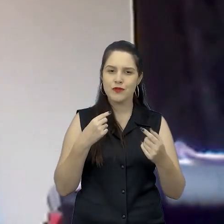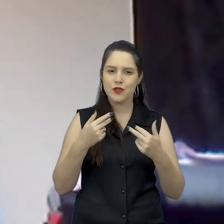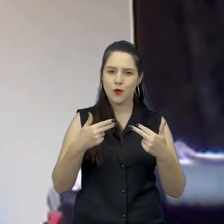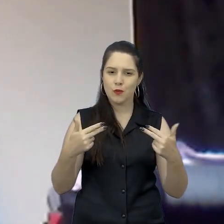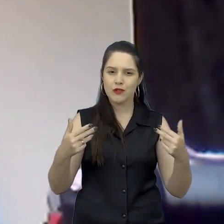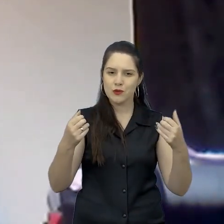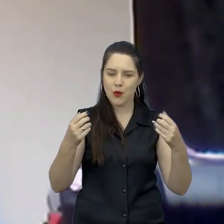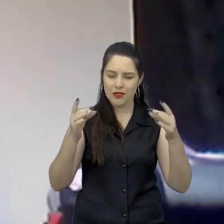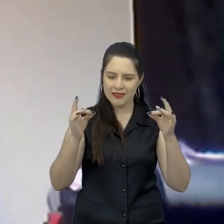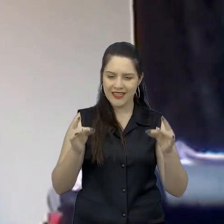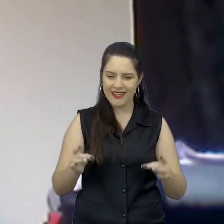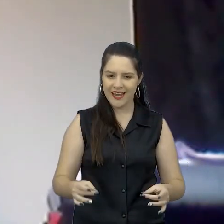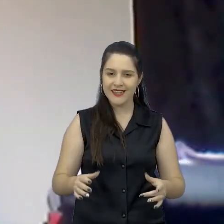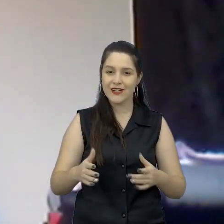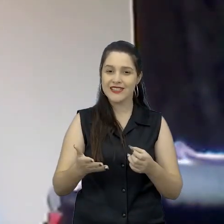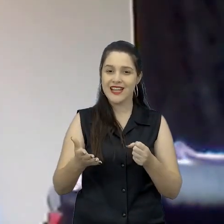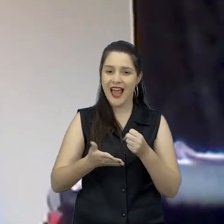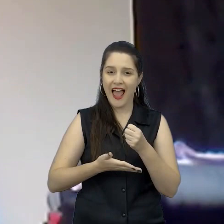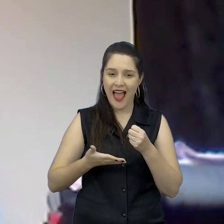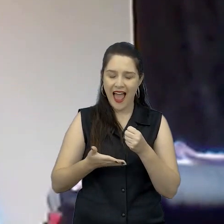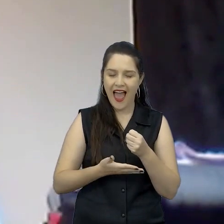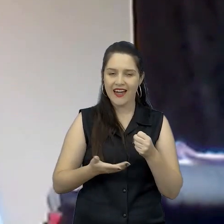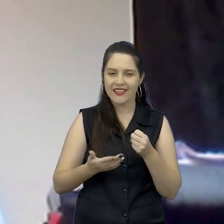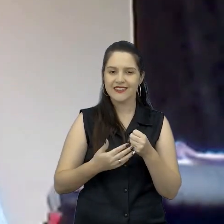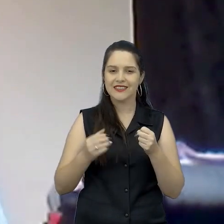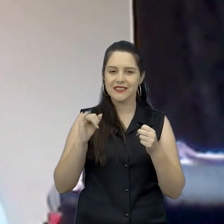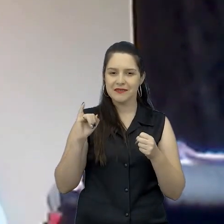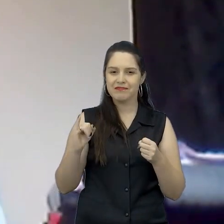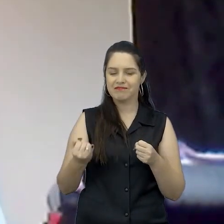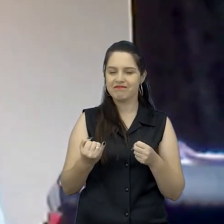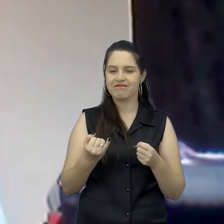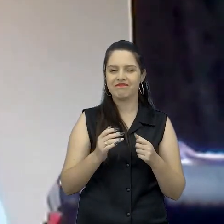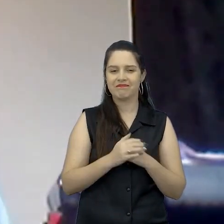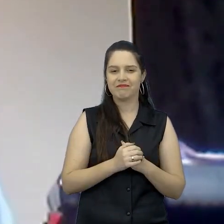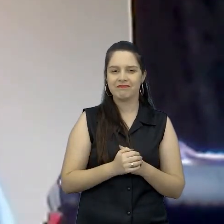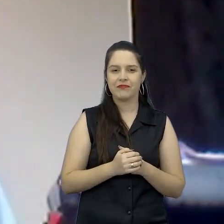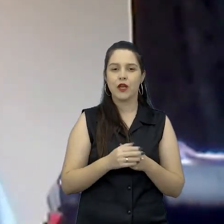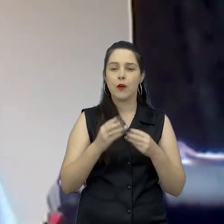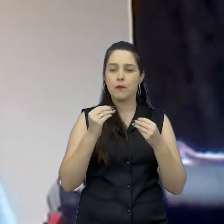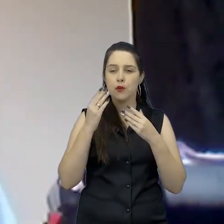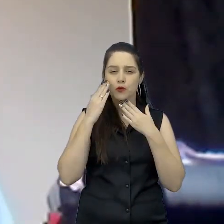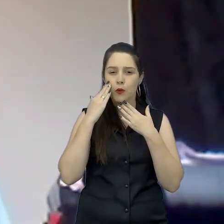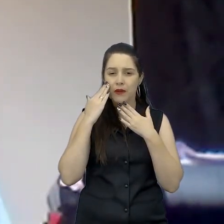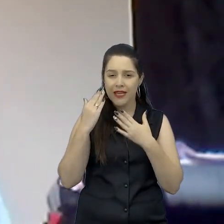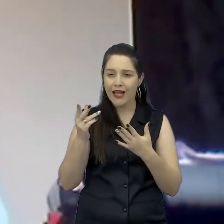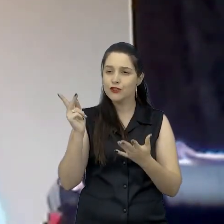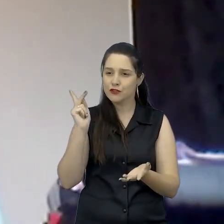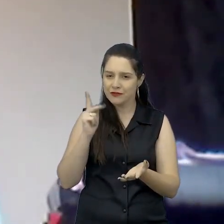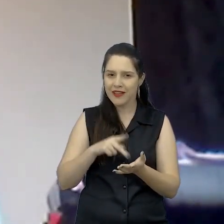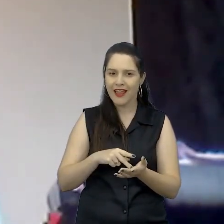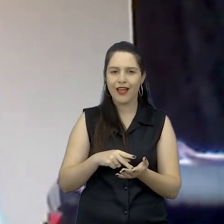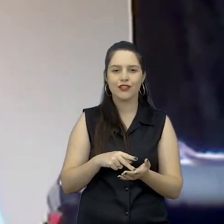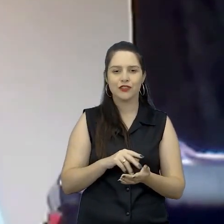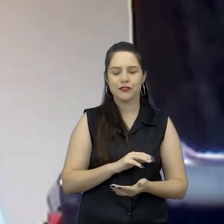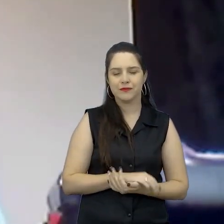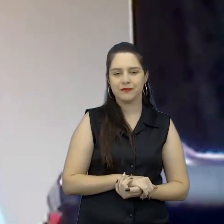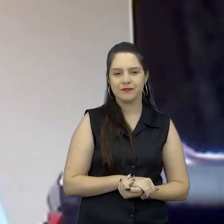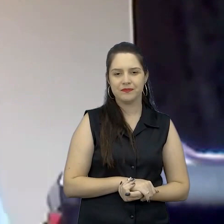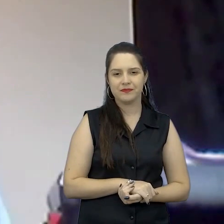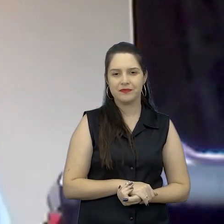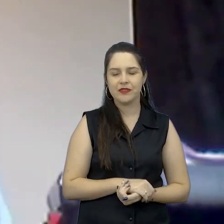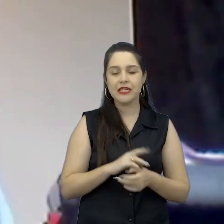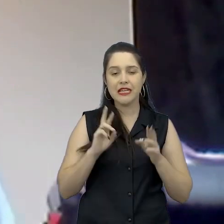da nossa área, da nossa disciplina de língua portuguesa, deixar o meu muito obrigado mesmo,